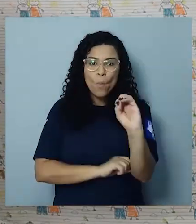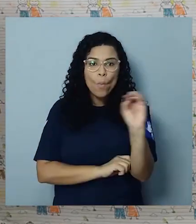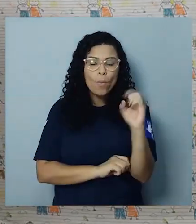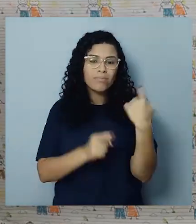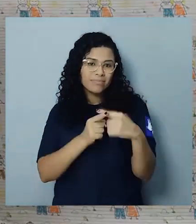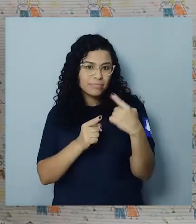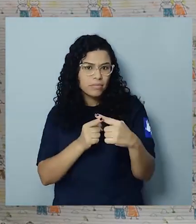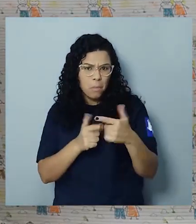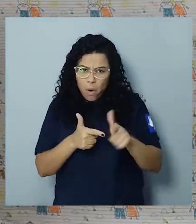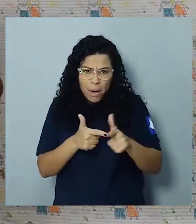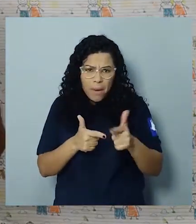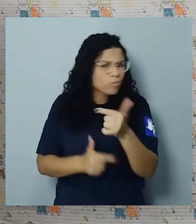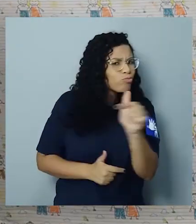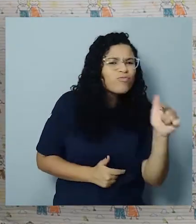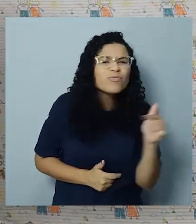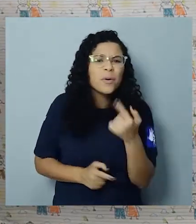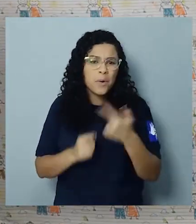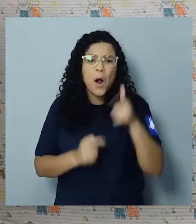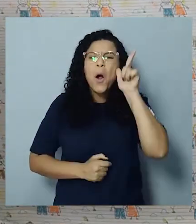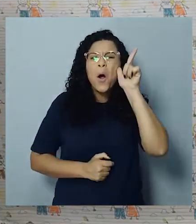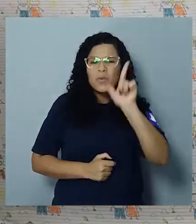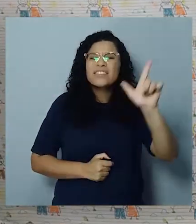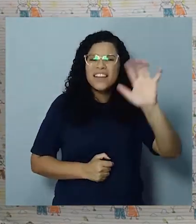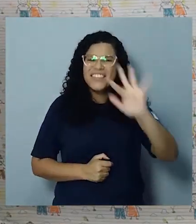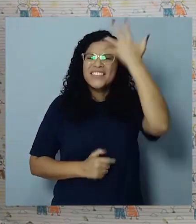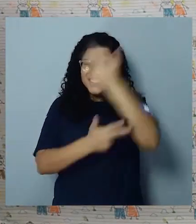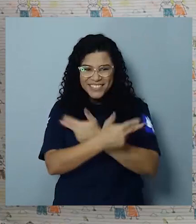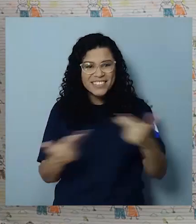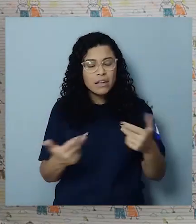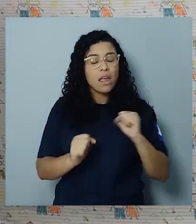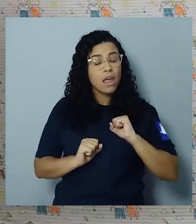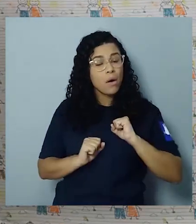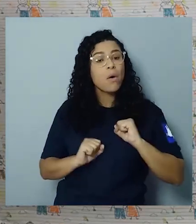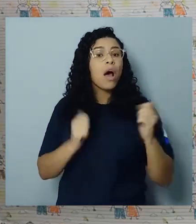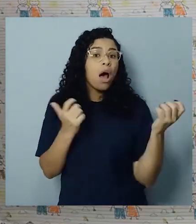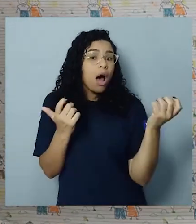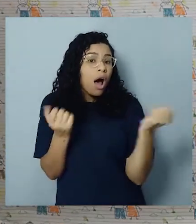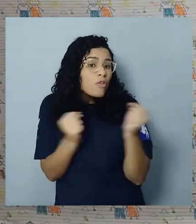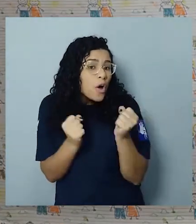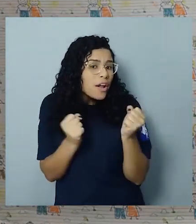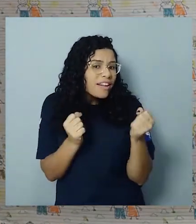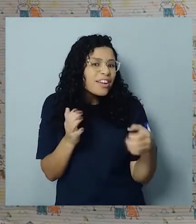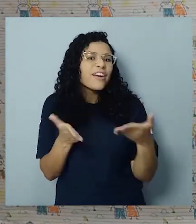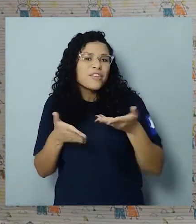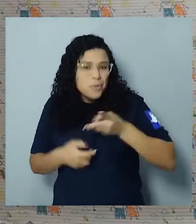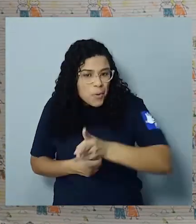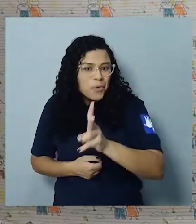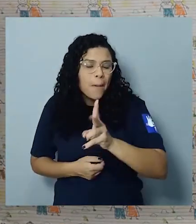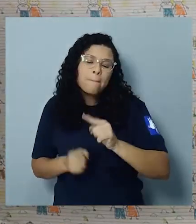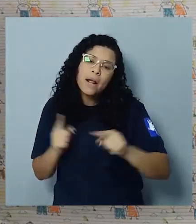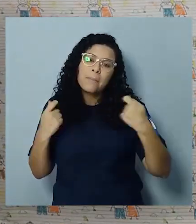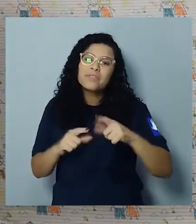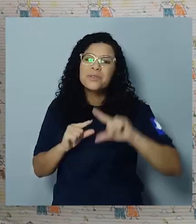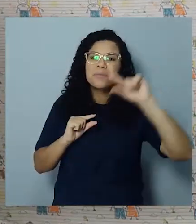porque a gente consegue se virar Eu adoraria ficar mais mais preciso me mandar